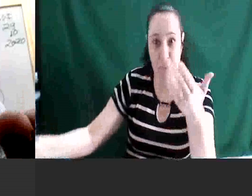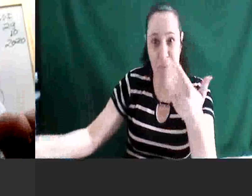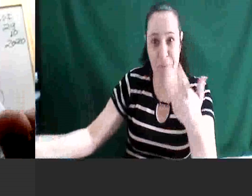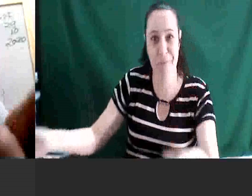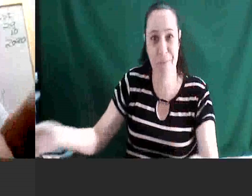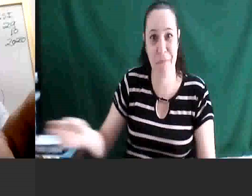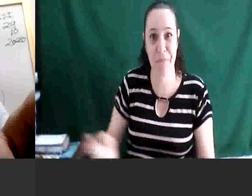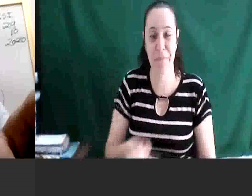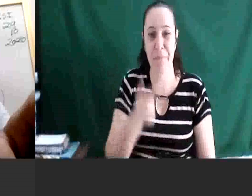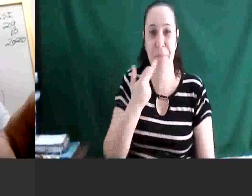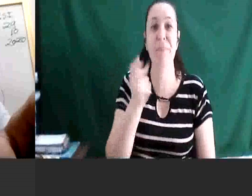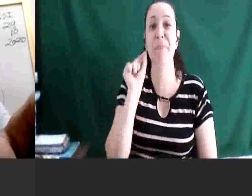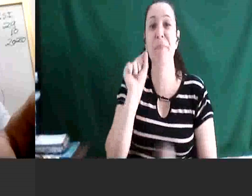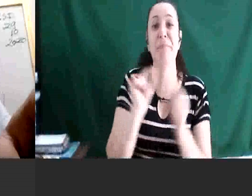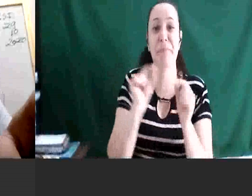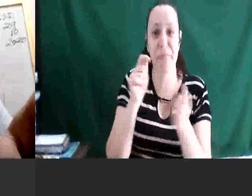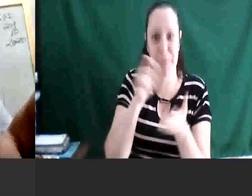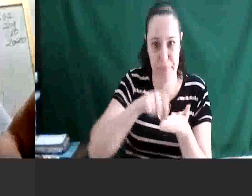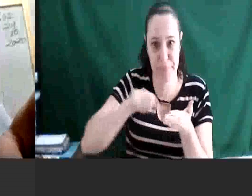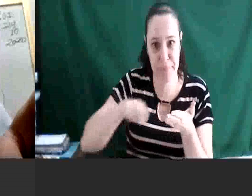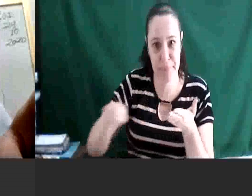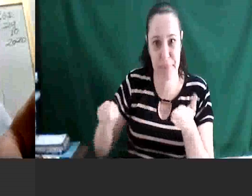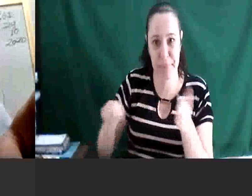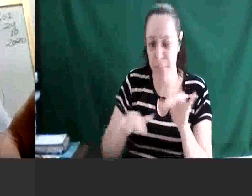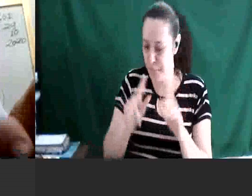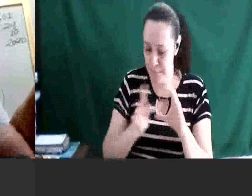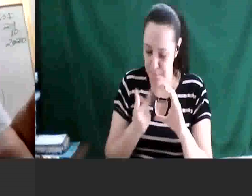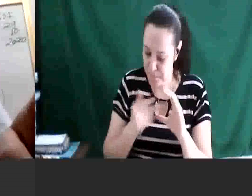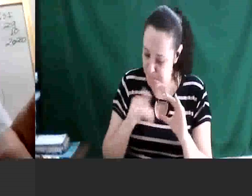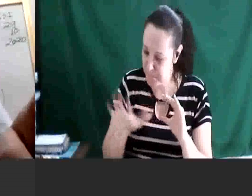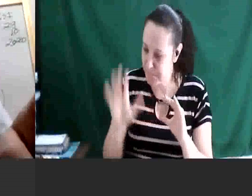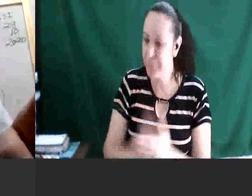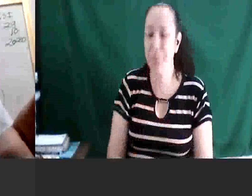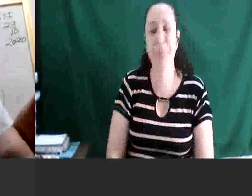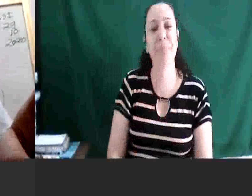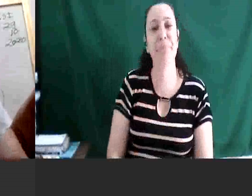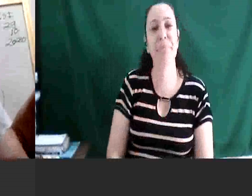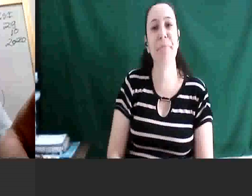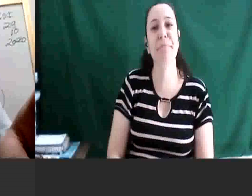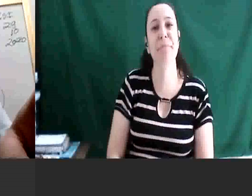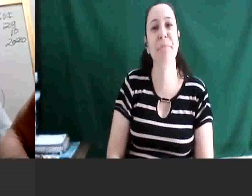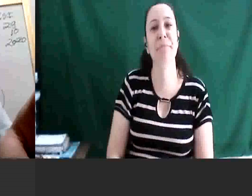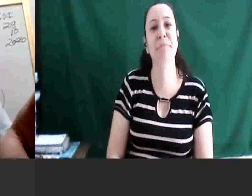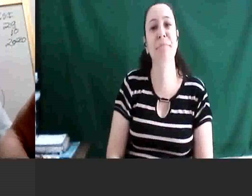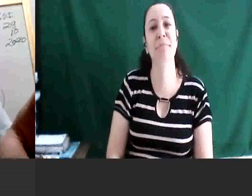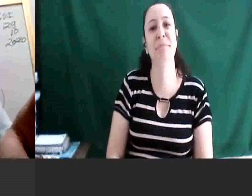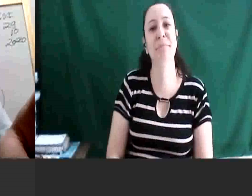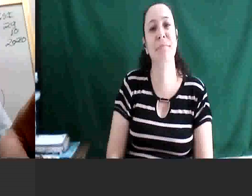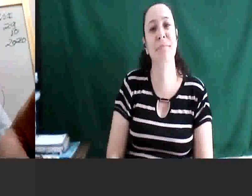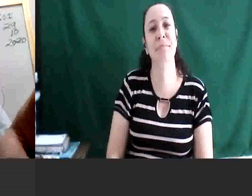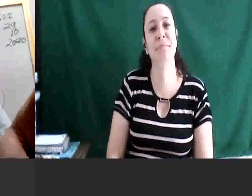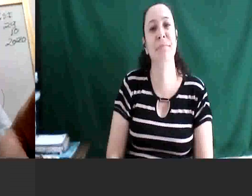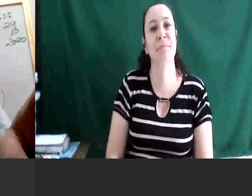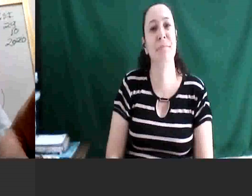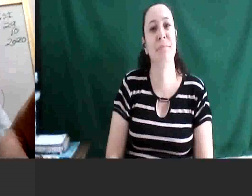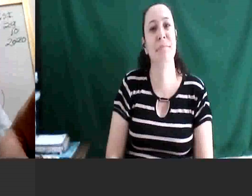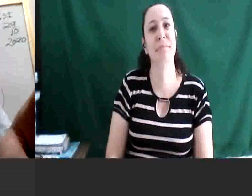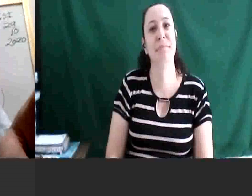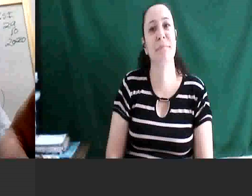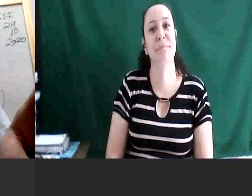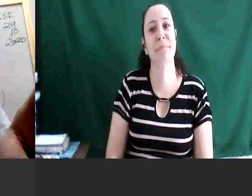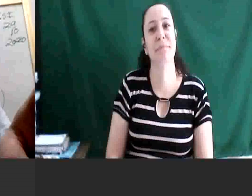horas da noite, até as 6 horas da manhã, ela trafega 100 gigabits, cai o tráfego. De